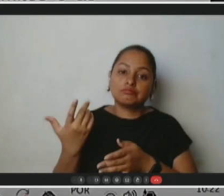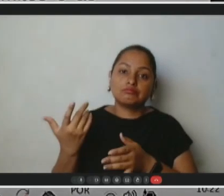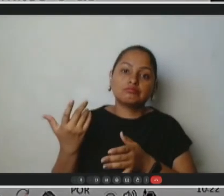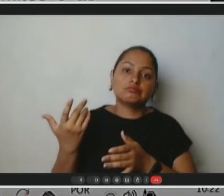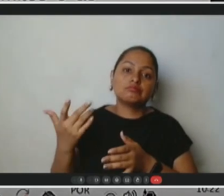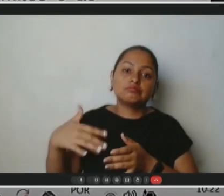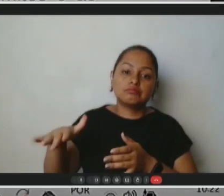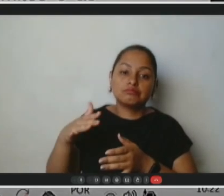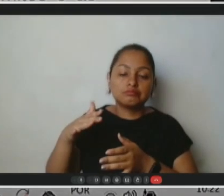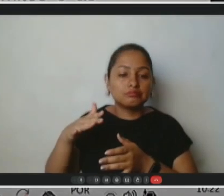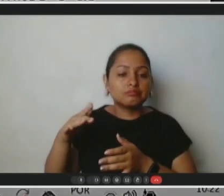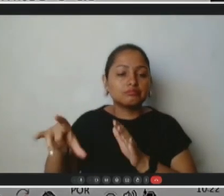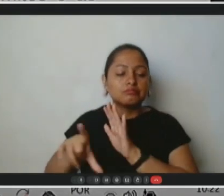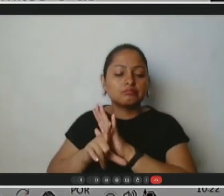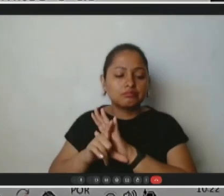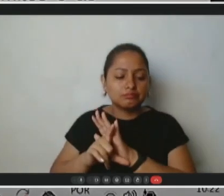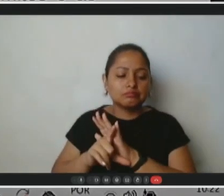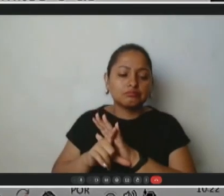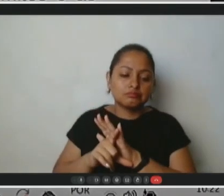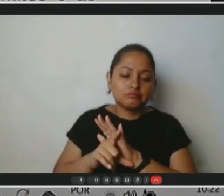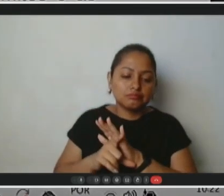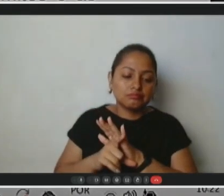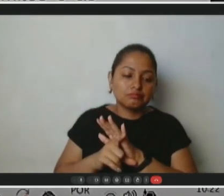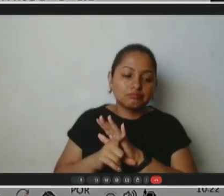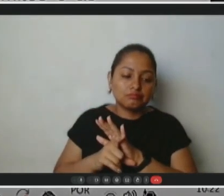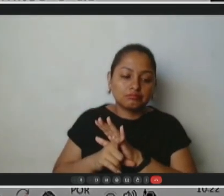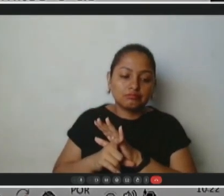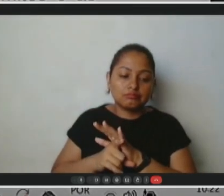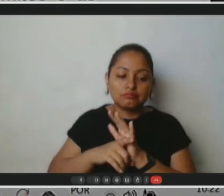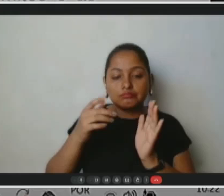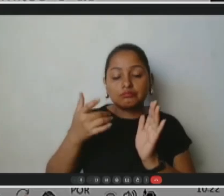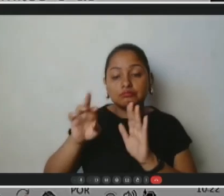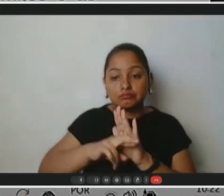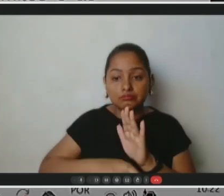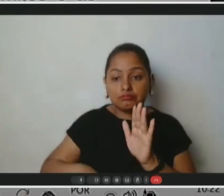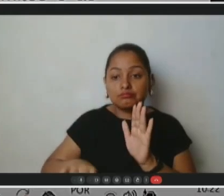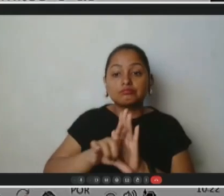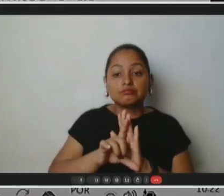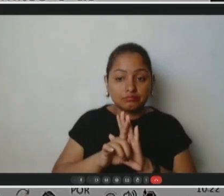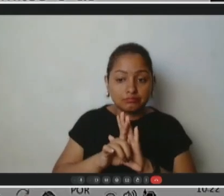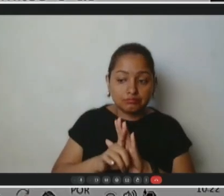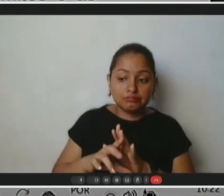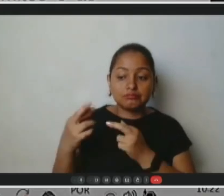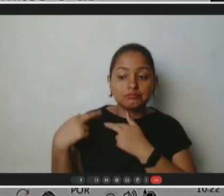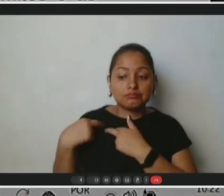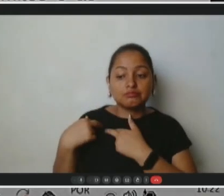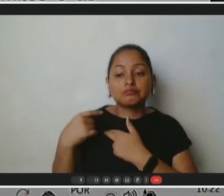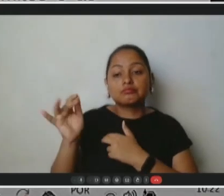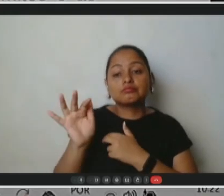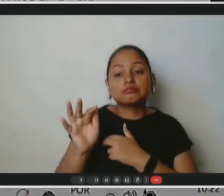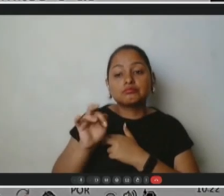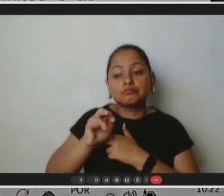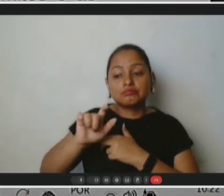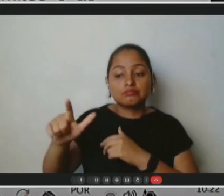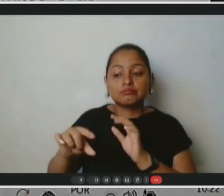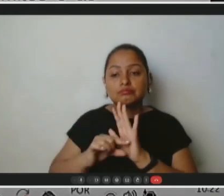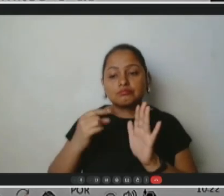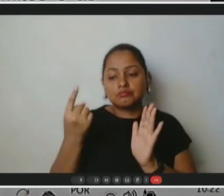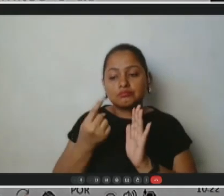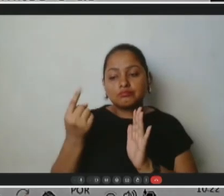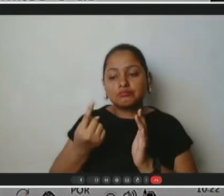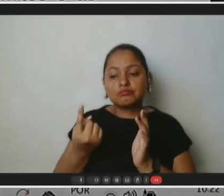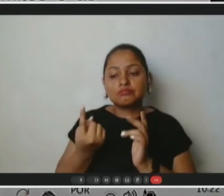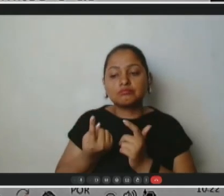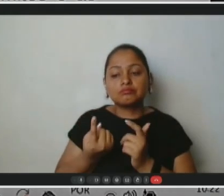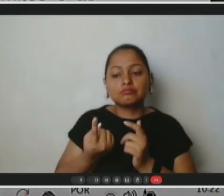lei, observados os limites e as regras da Lei de Responsabilidade Fiscal. Parágrafo único. Os recursos para as despesas